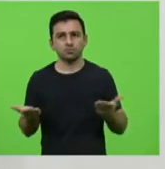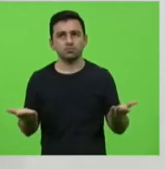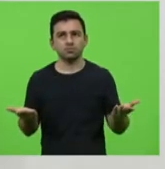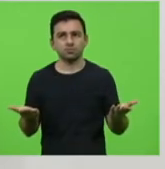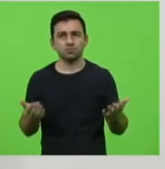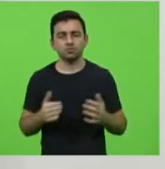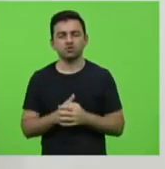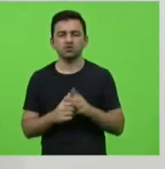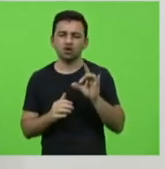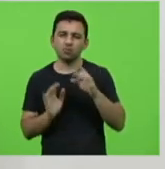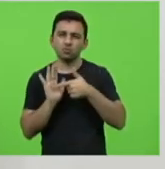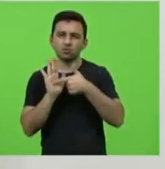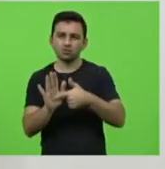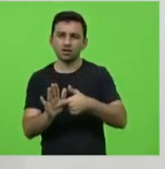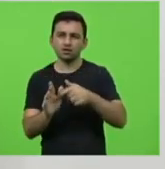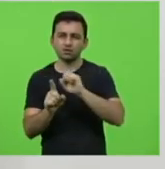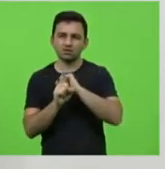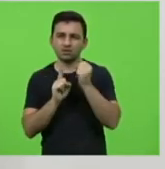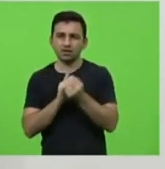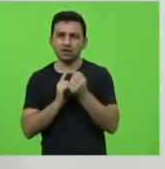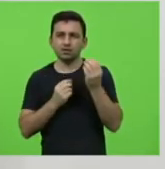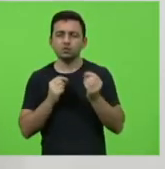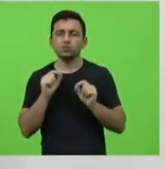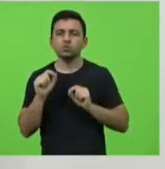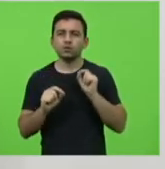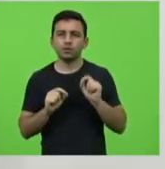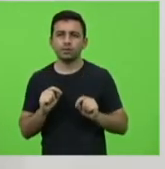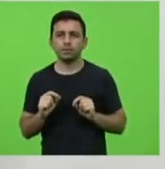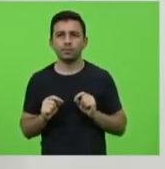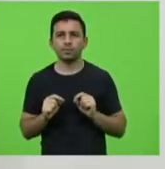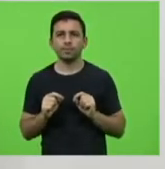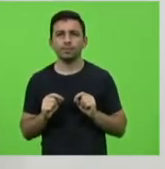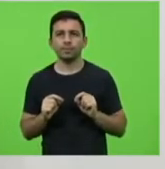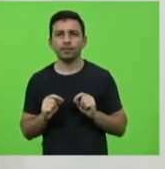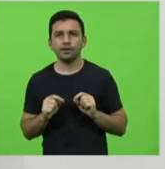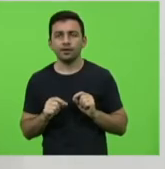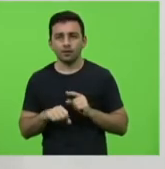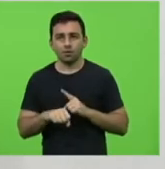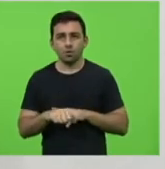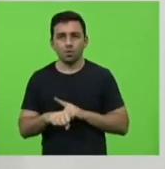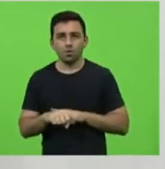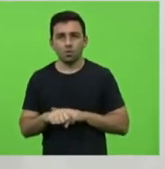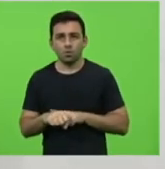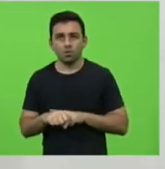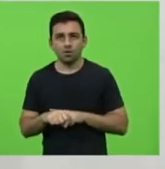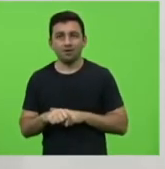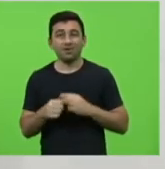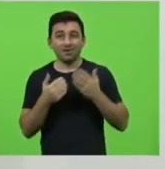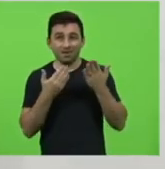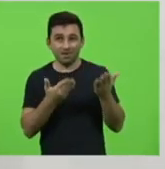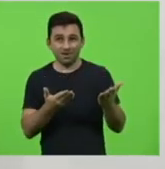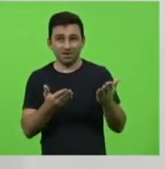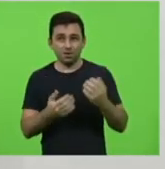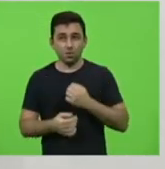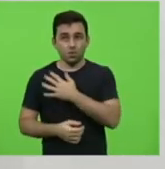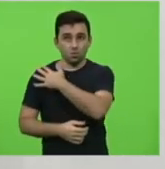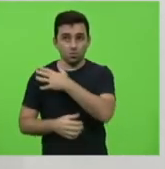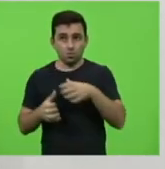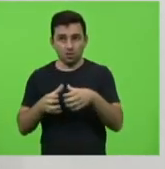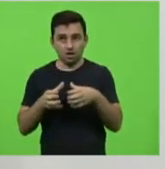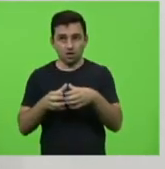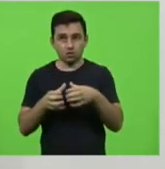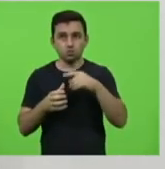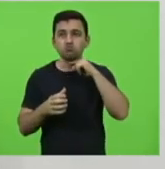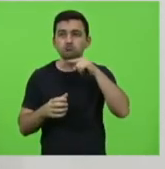mostrar aqui para a sociedade catarinense, que quando o comando da Polícia Militar diz que não tem, que